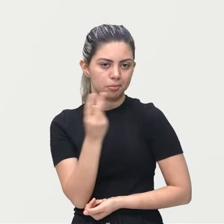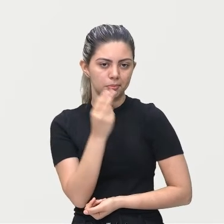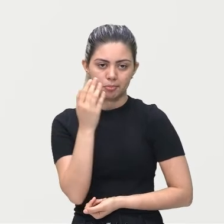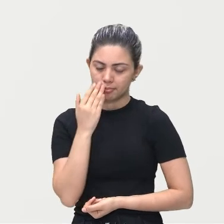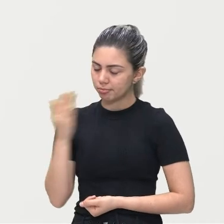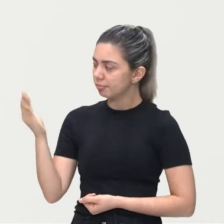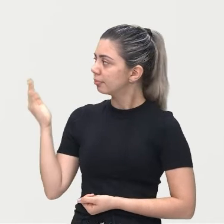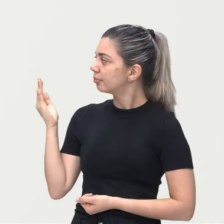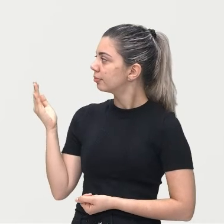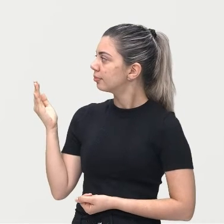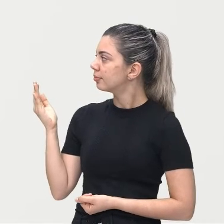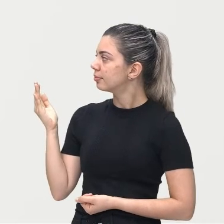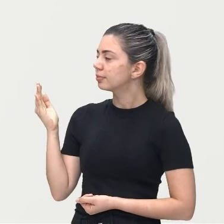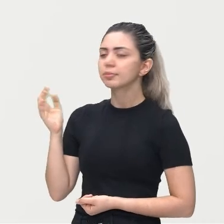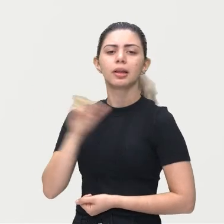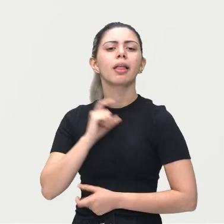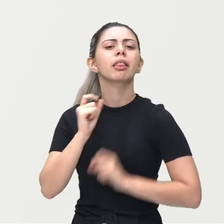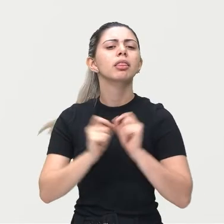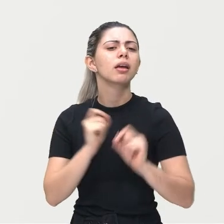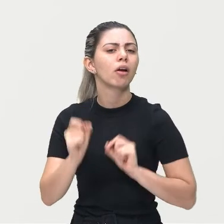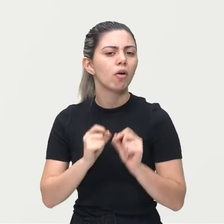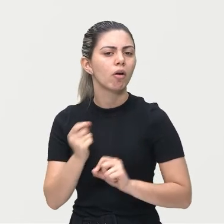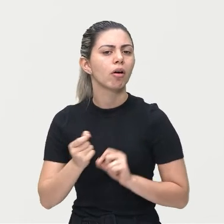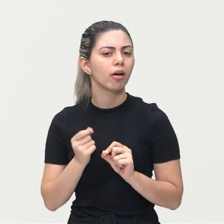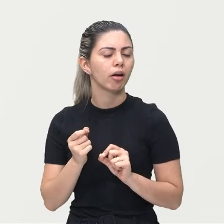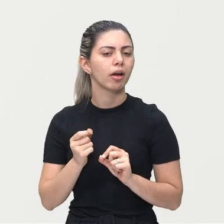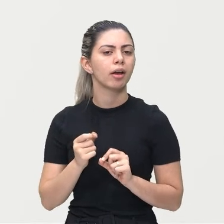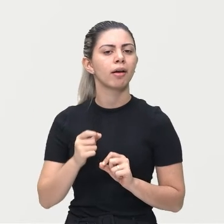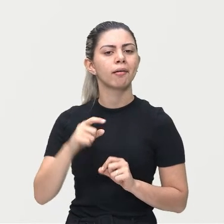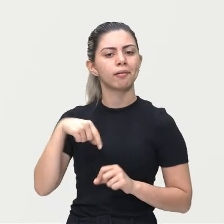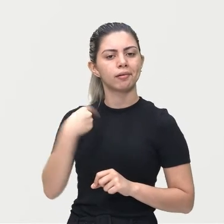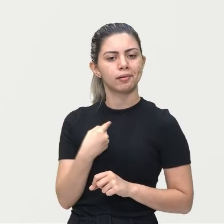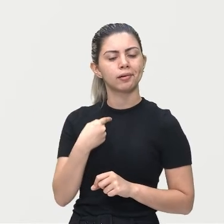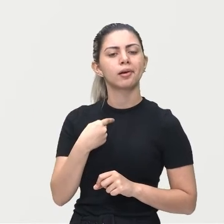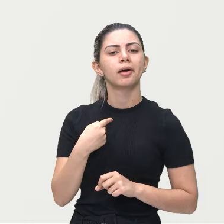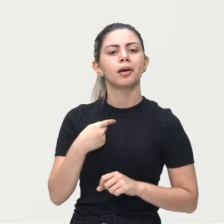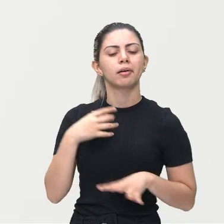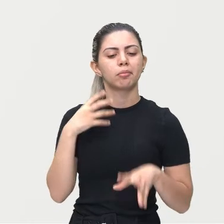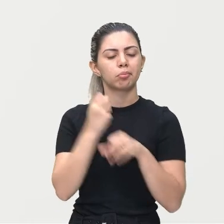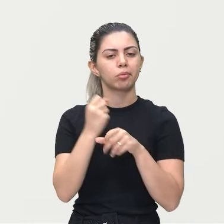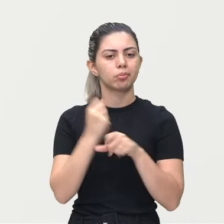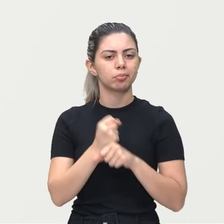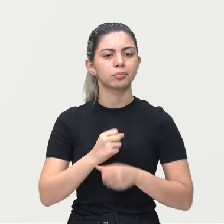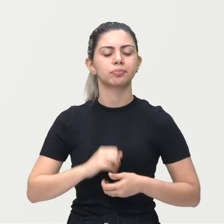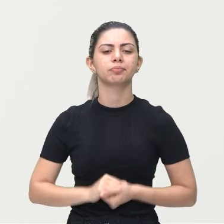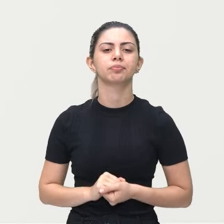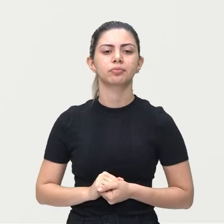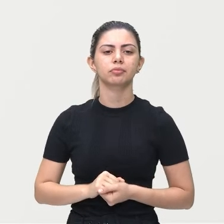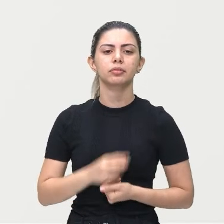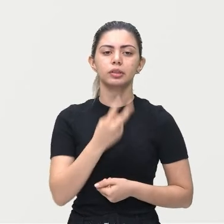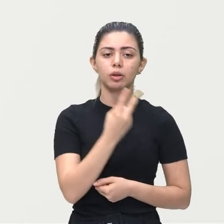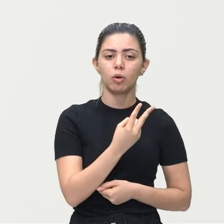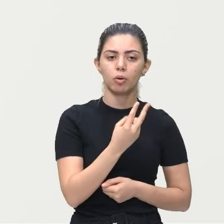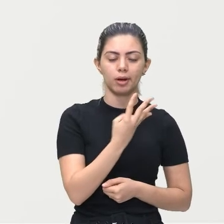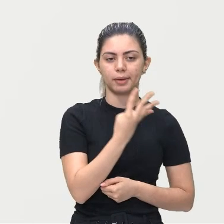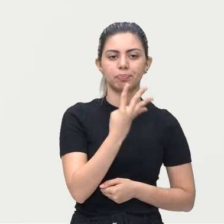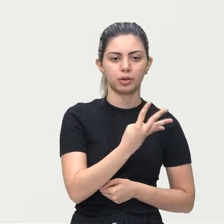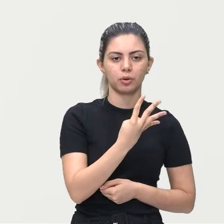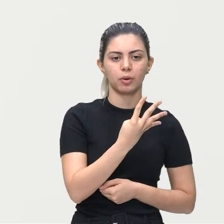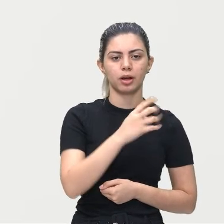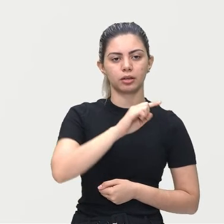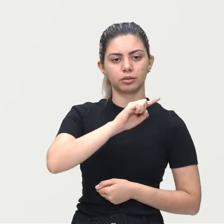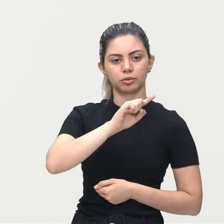nós temos? Ó, nós temos realizando uma leitura, né, bem técnica, olha, 4